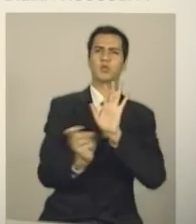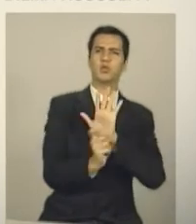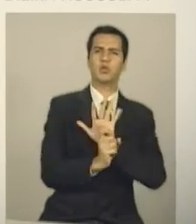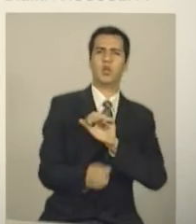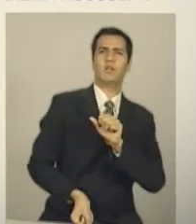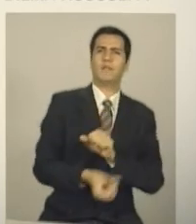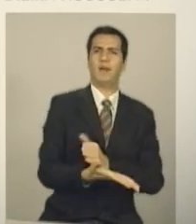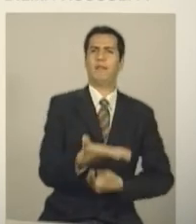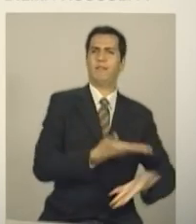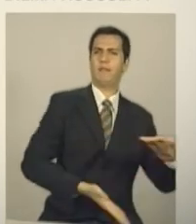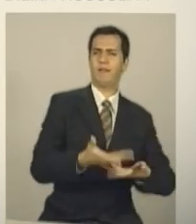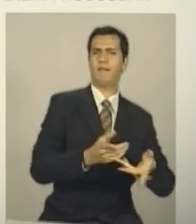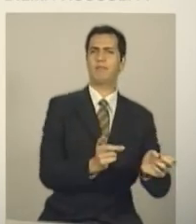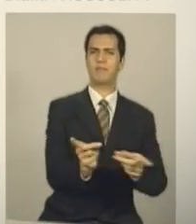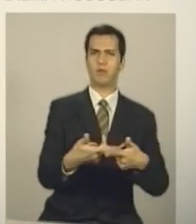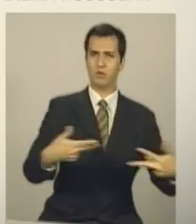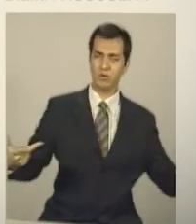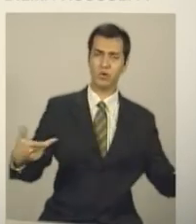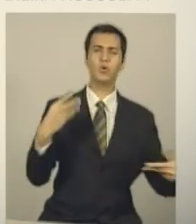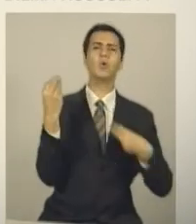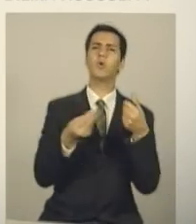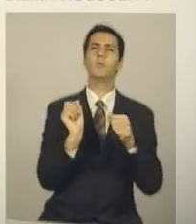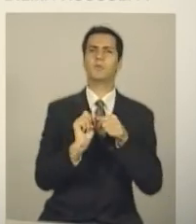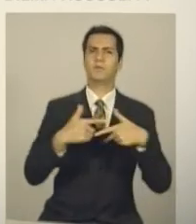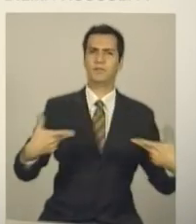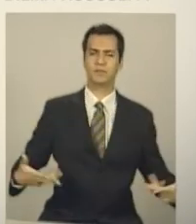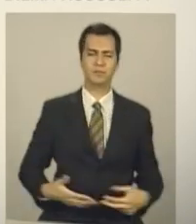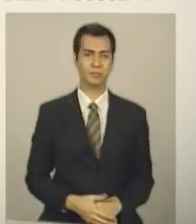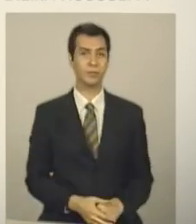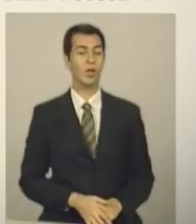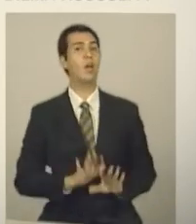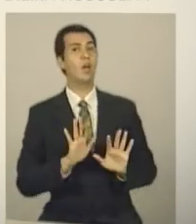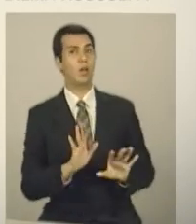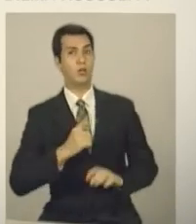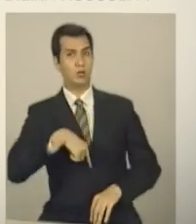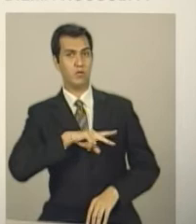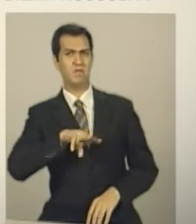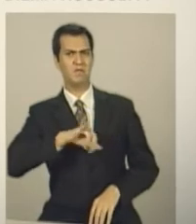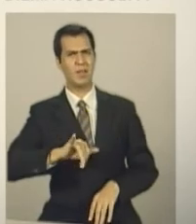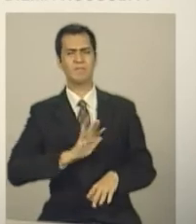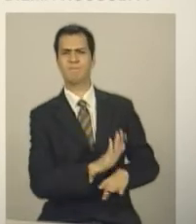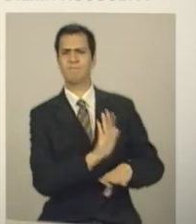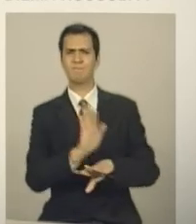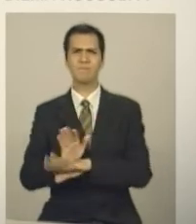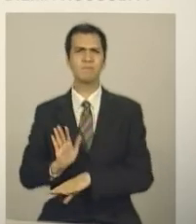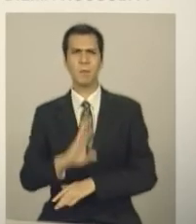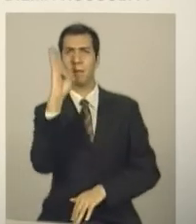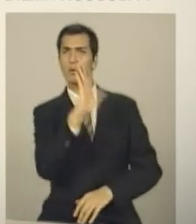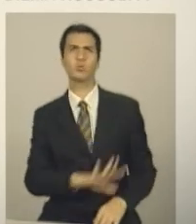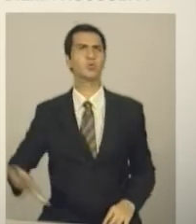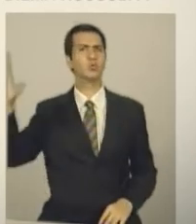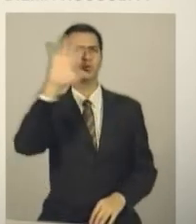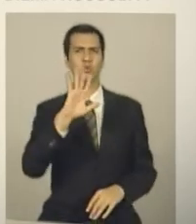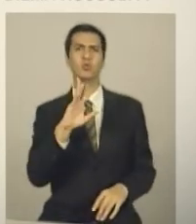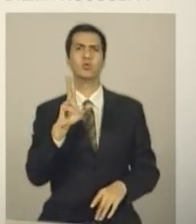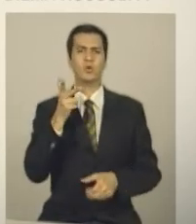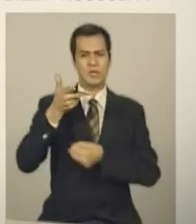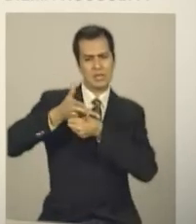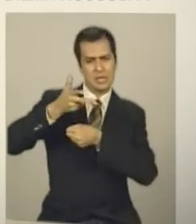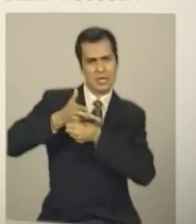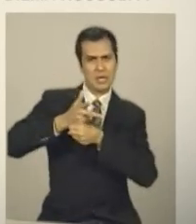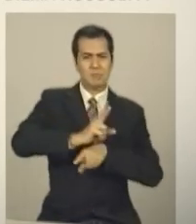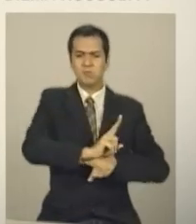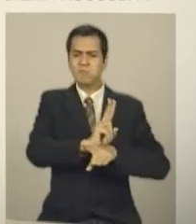determinação diretamente nas áreas de consumo de craque em todo o país vamos monitorar com câmaras e promover